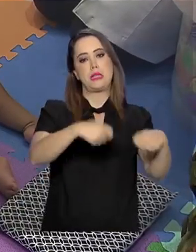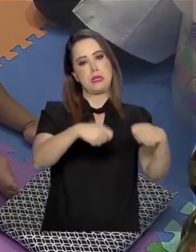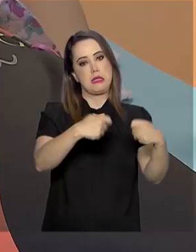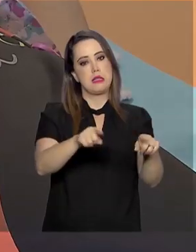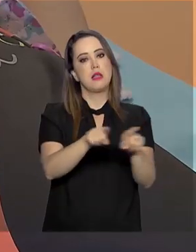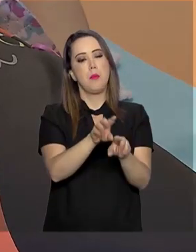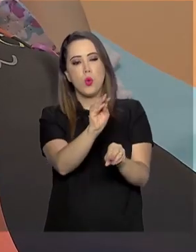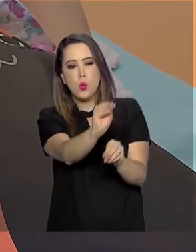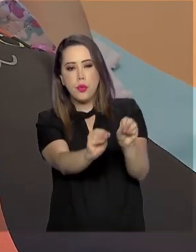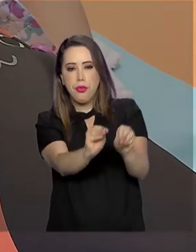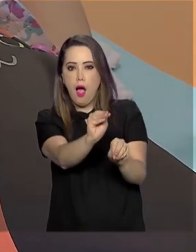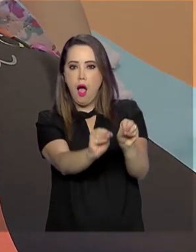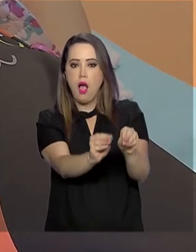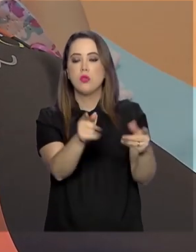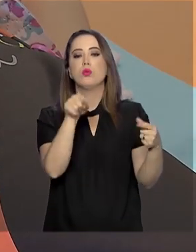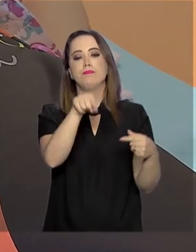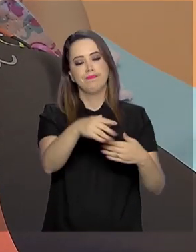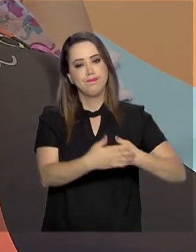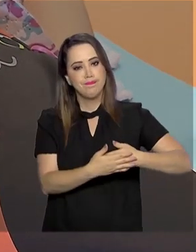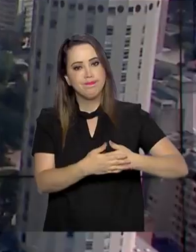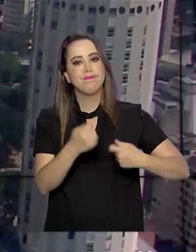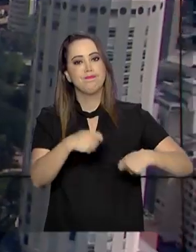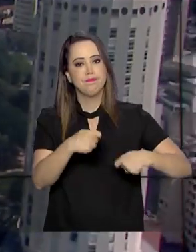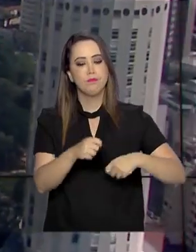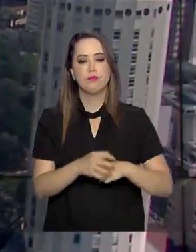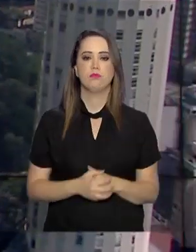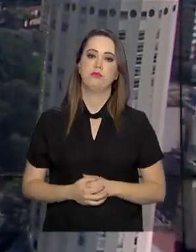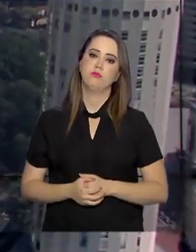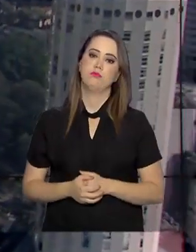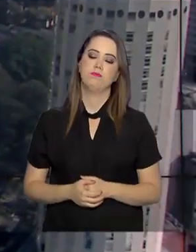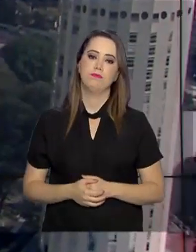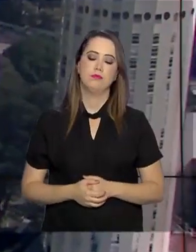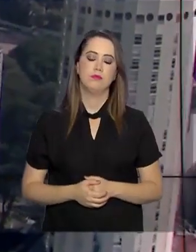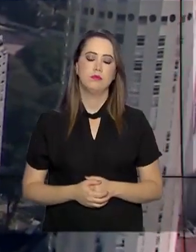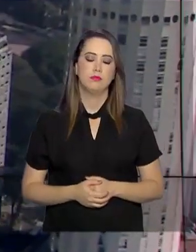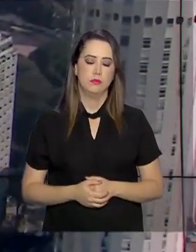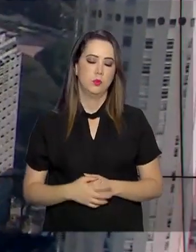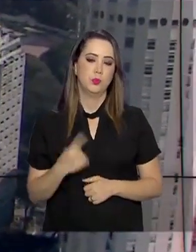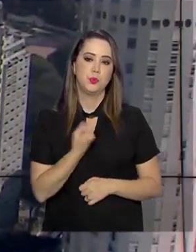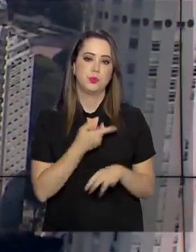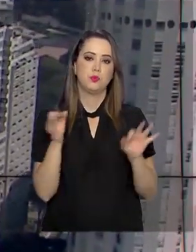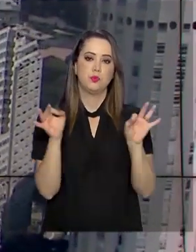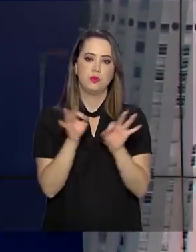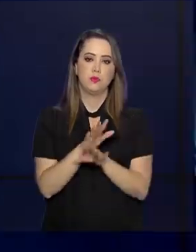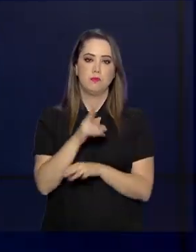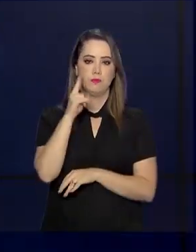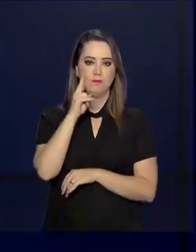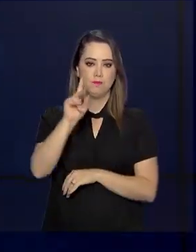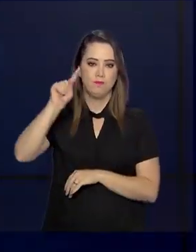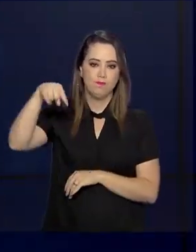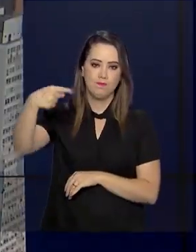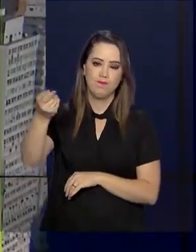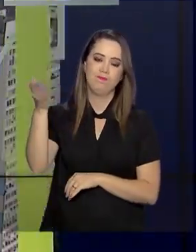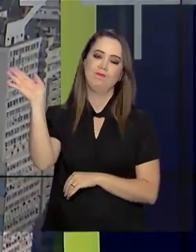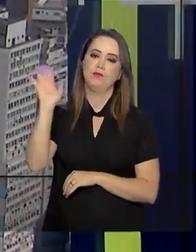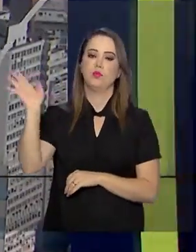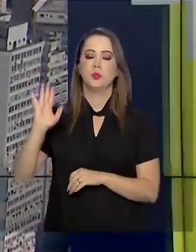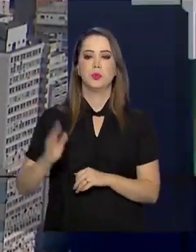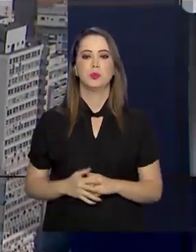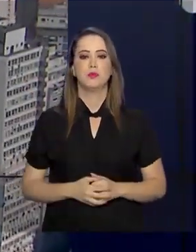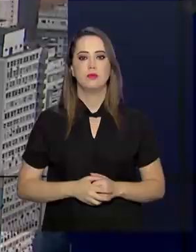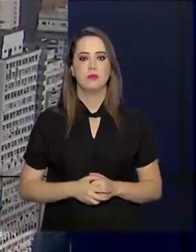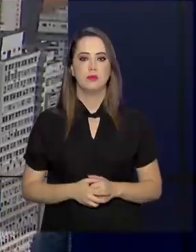cuidados que os pacientes necessitam o governo agora fica por aqui nos vemos na próxima edição